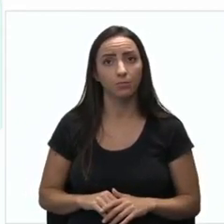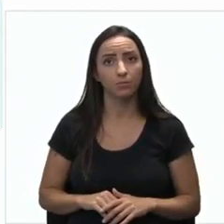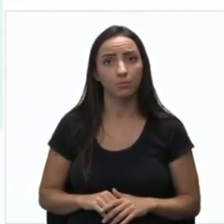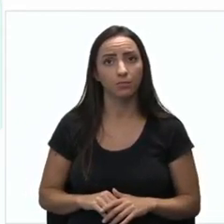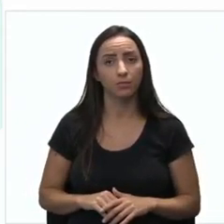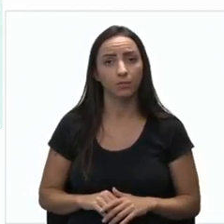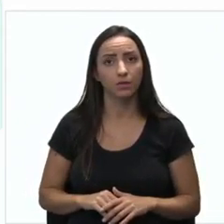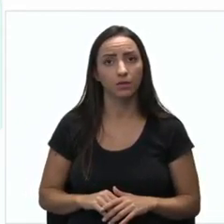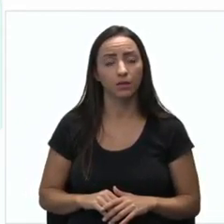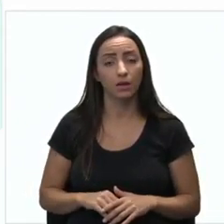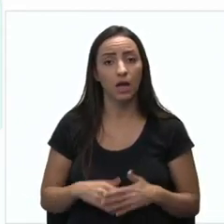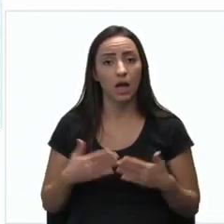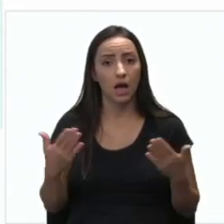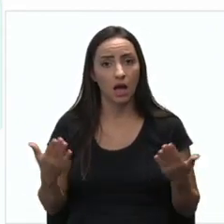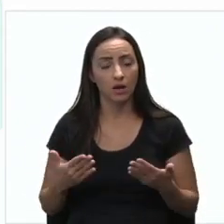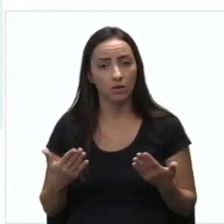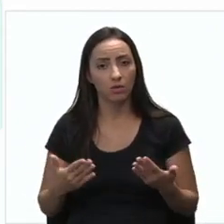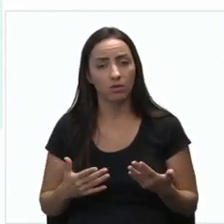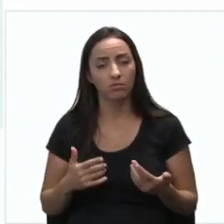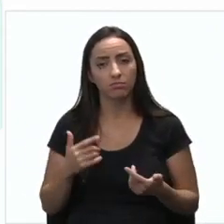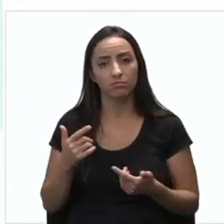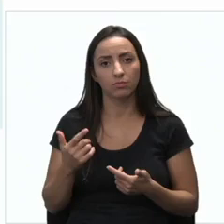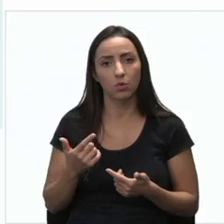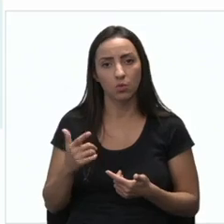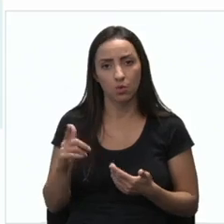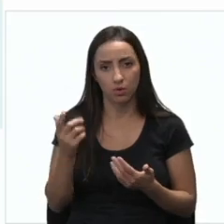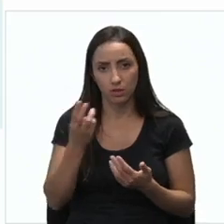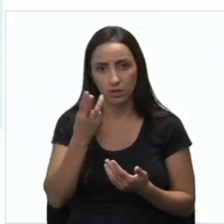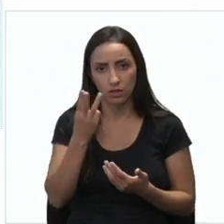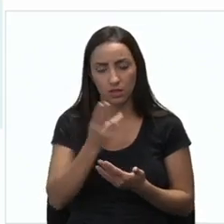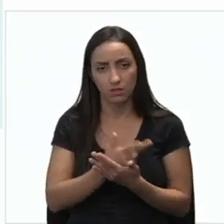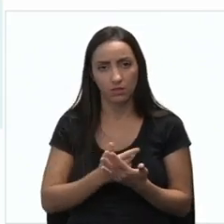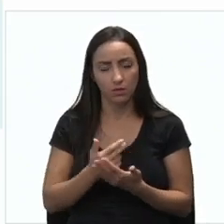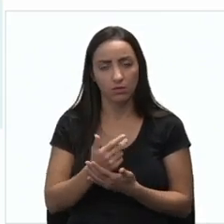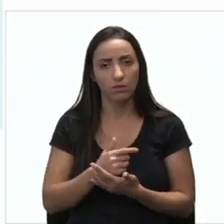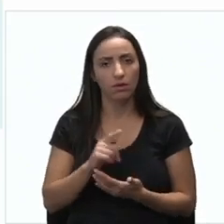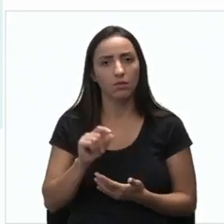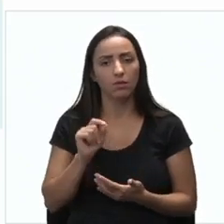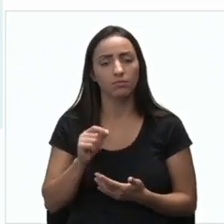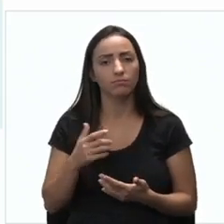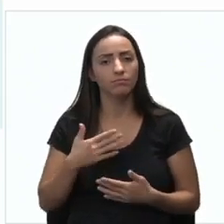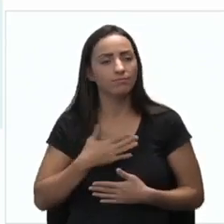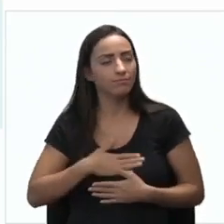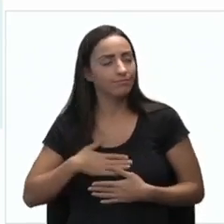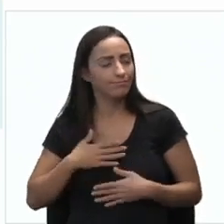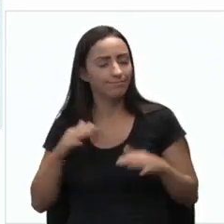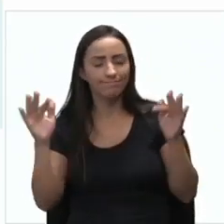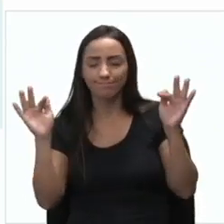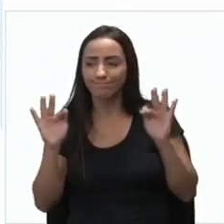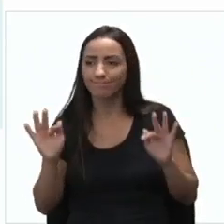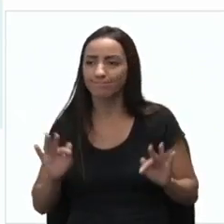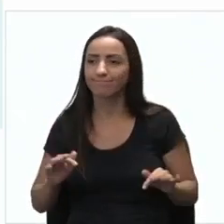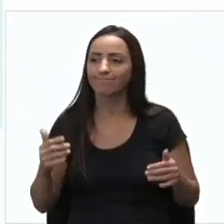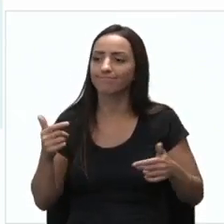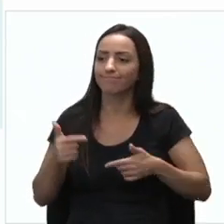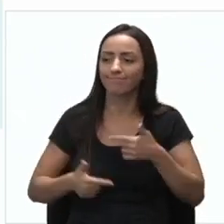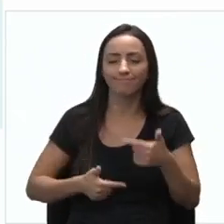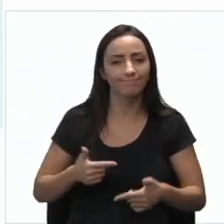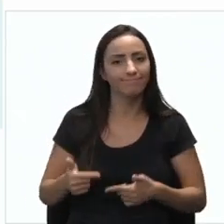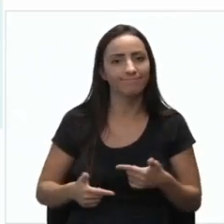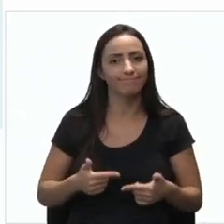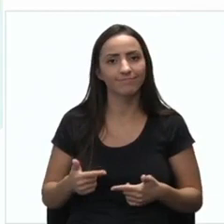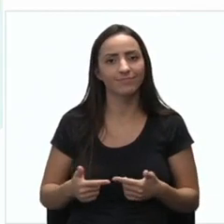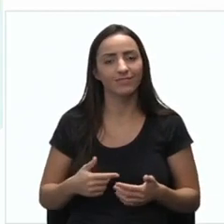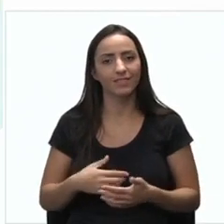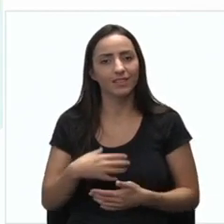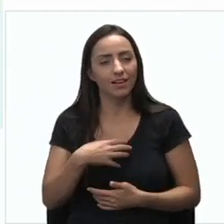Ele percebe aí o trabalho como um elemento que fornece sentido à própria existência, entre tantos